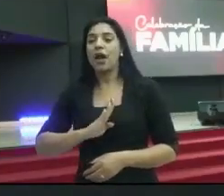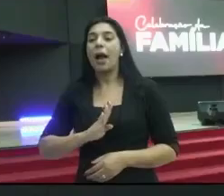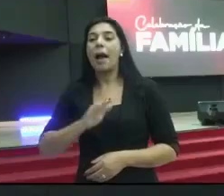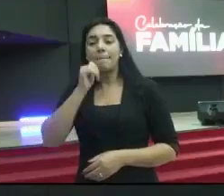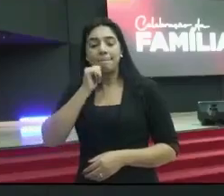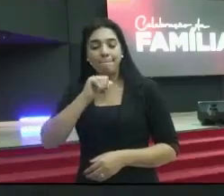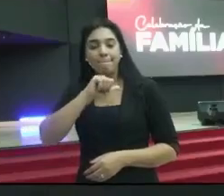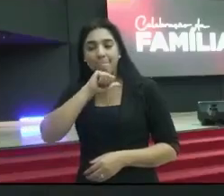Raabe,